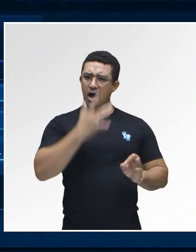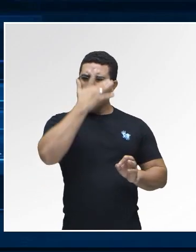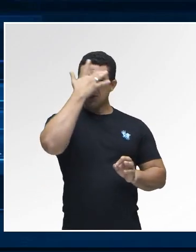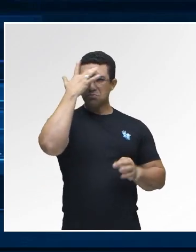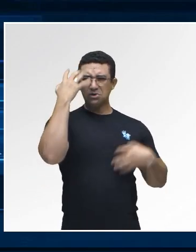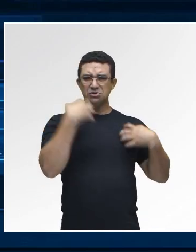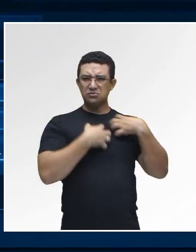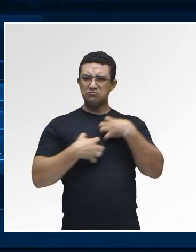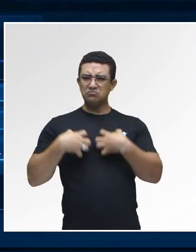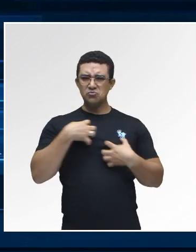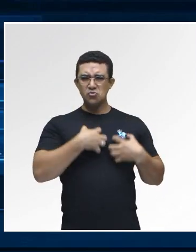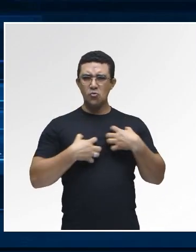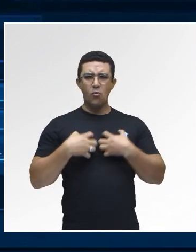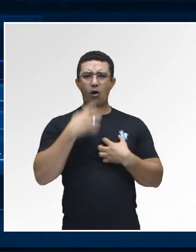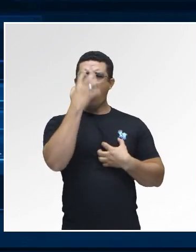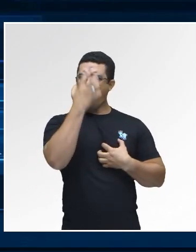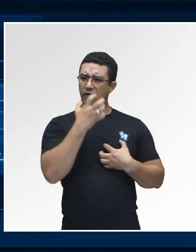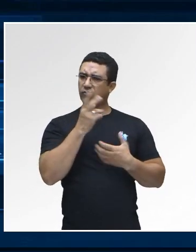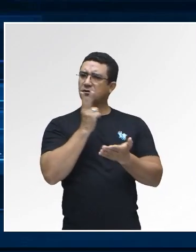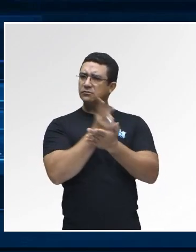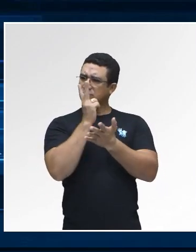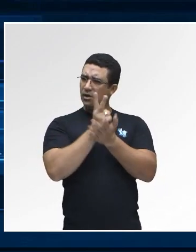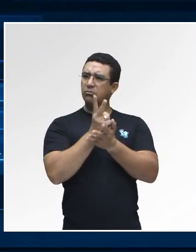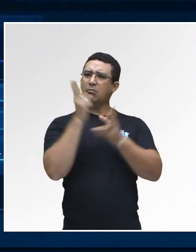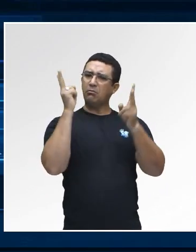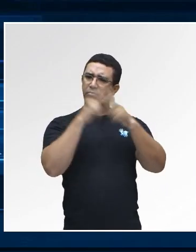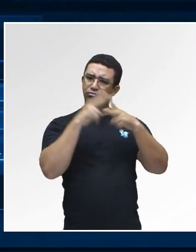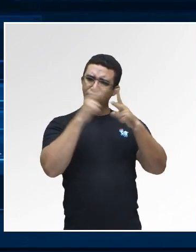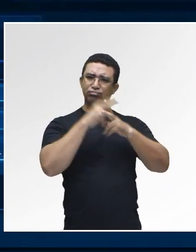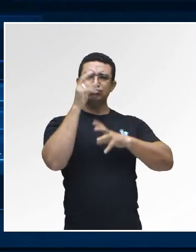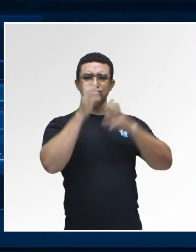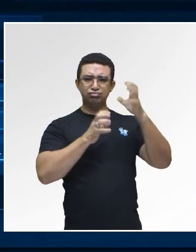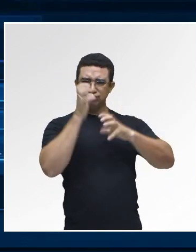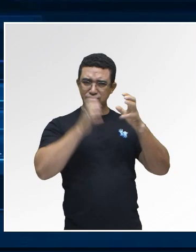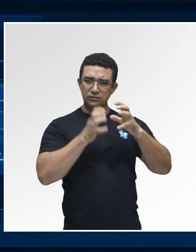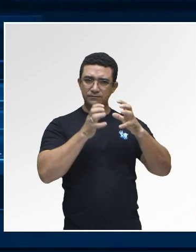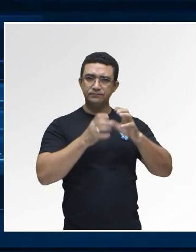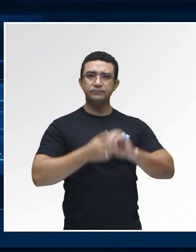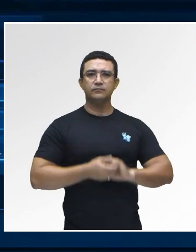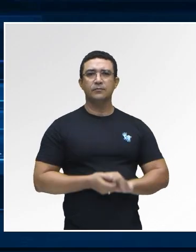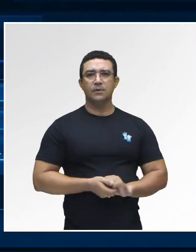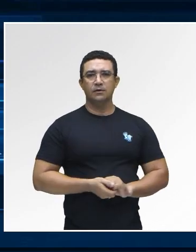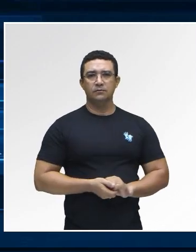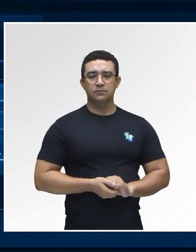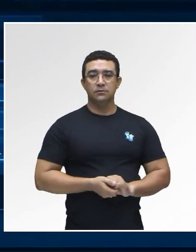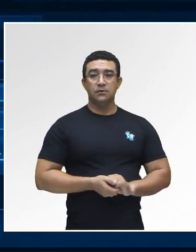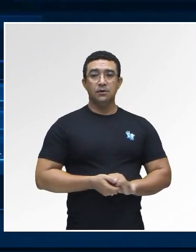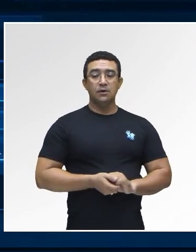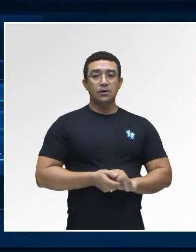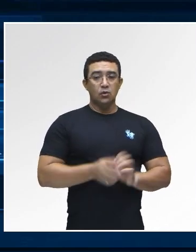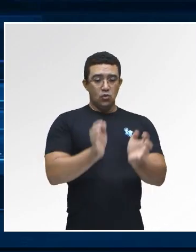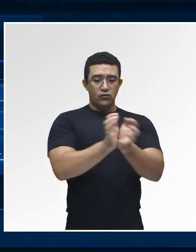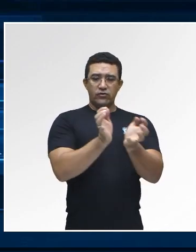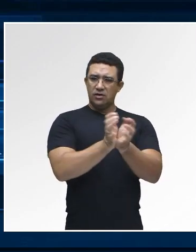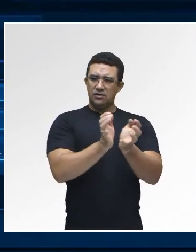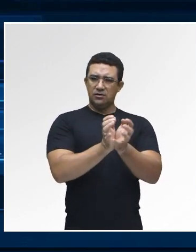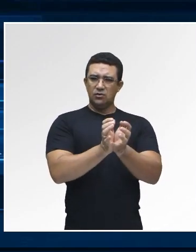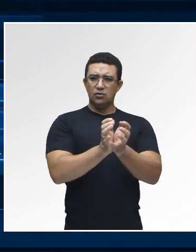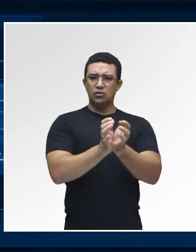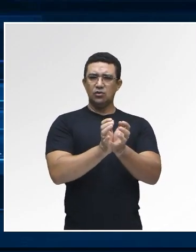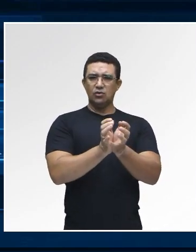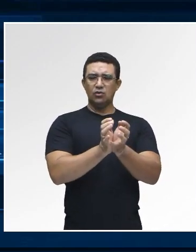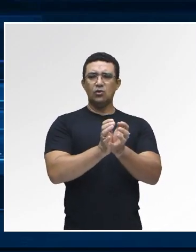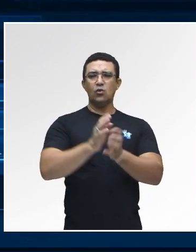guerra entre o exército romano. Os romanos tiveram 16 imperadores no total. E vale ressaltar que a